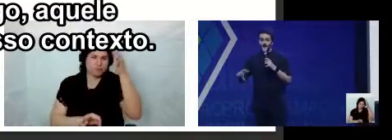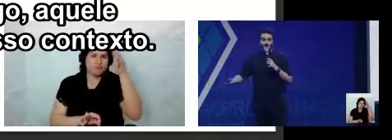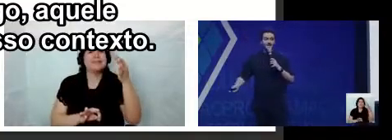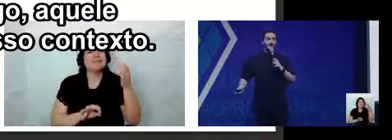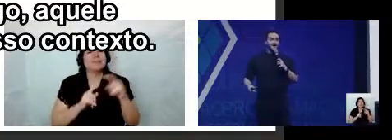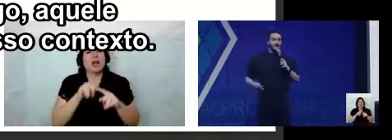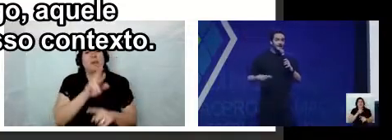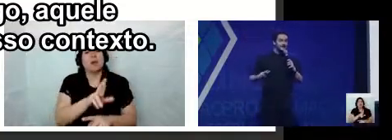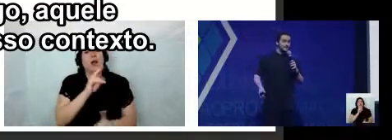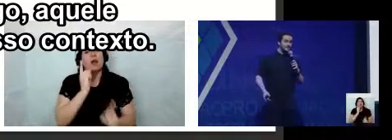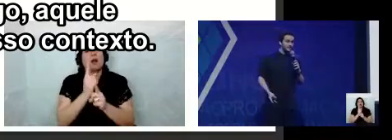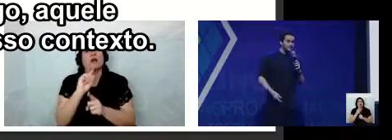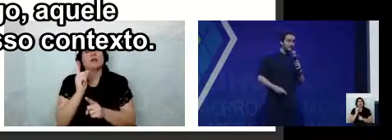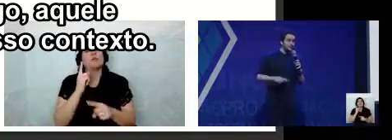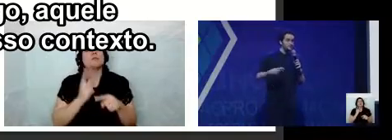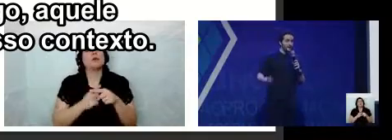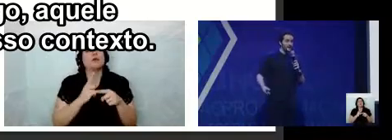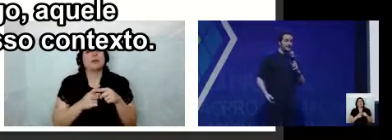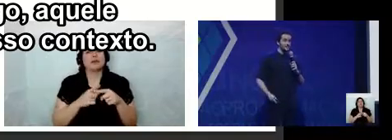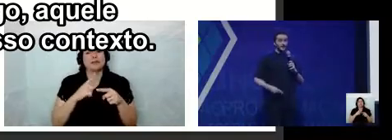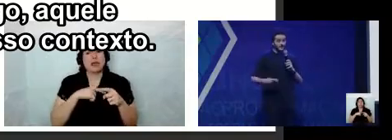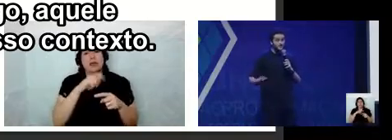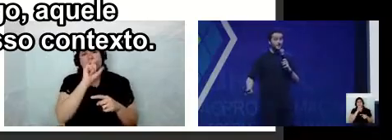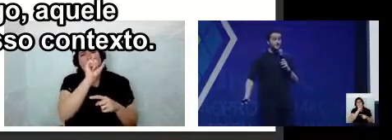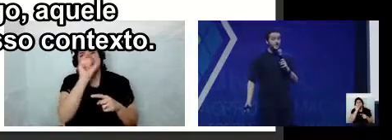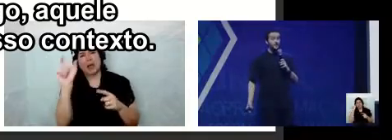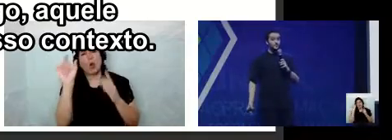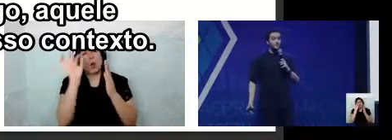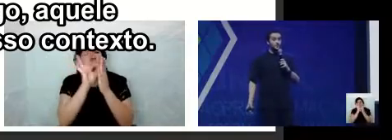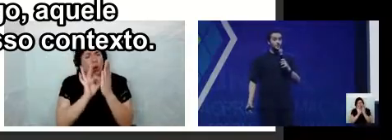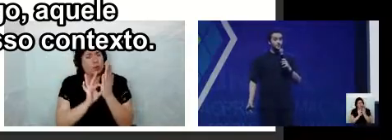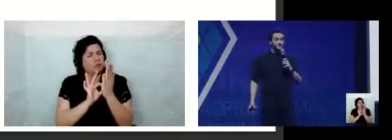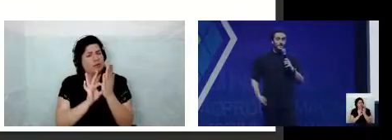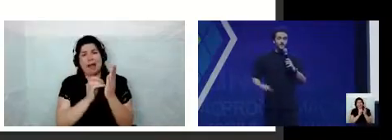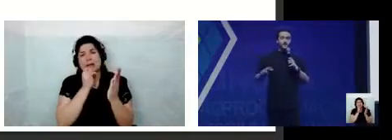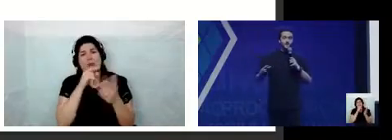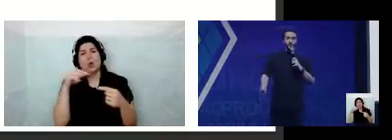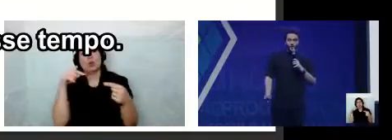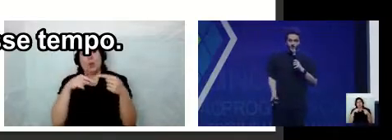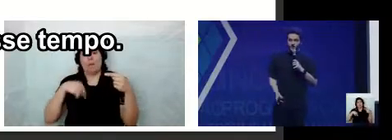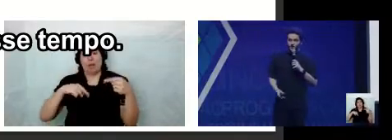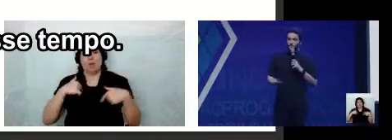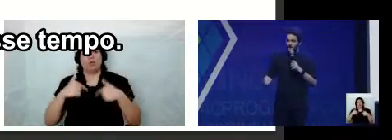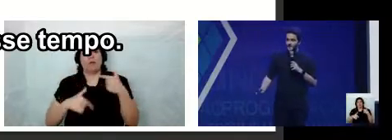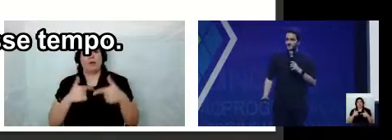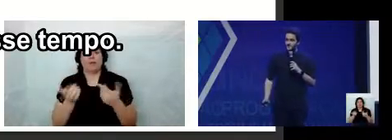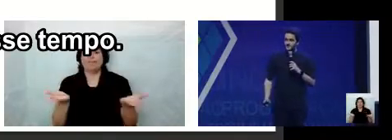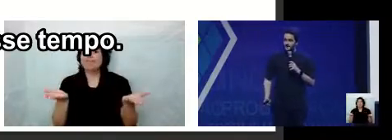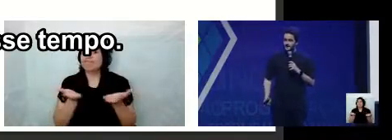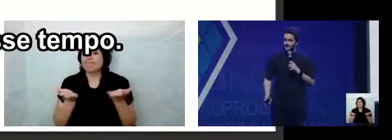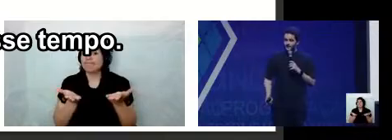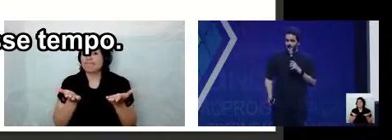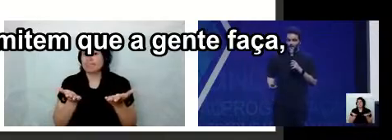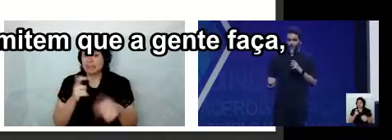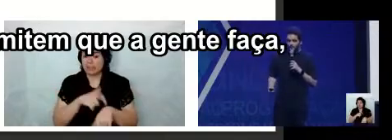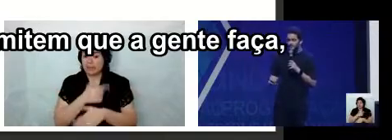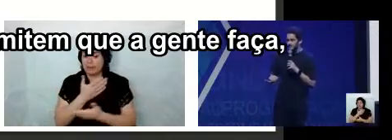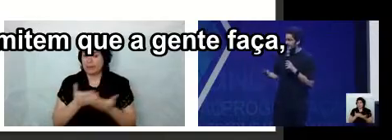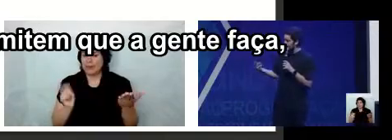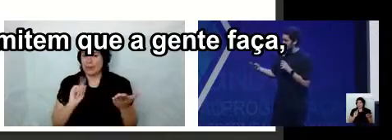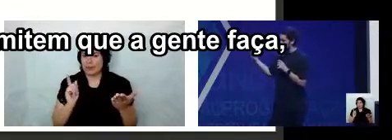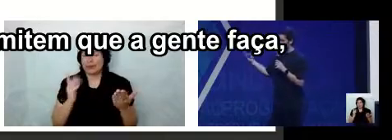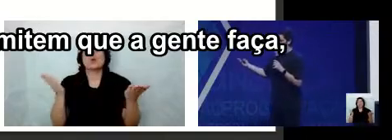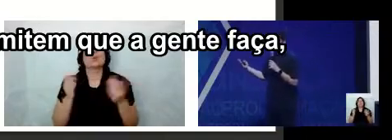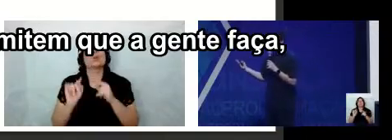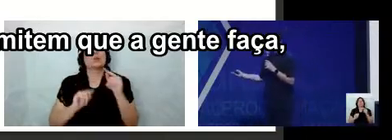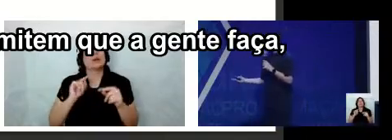Porque aquele snippet de código, aquele exemplo, ele não servia para o nosso contexto. Hoje, a gente não perde mais esse tempo. Então, hoje, você